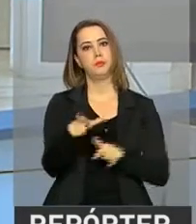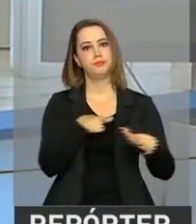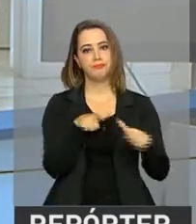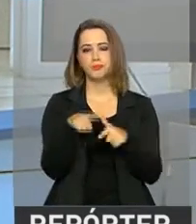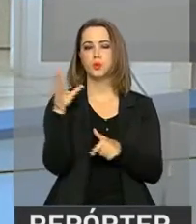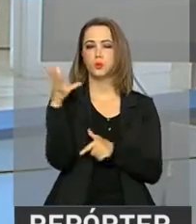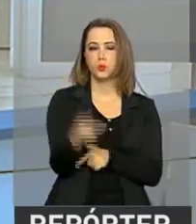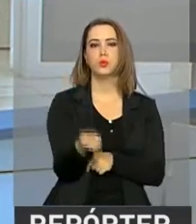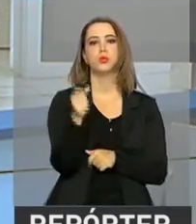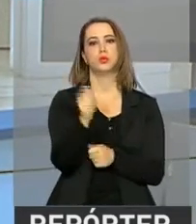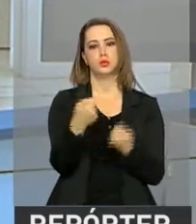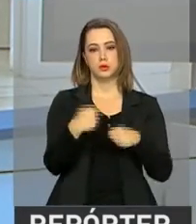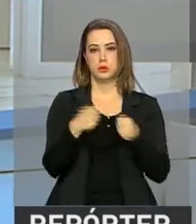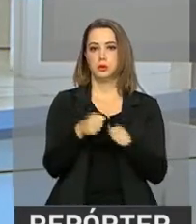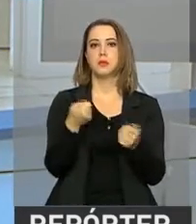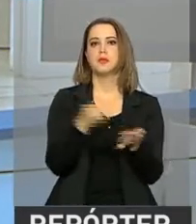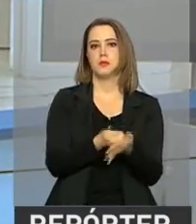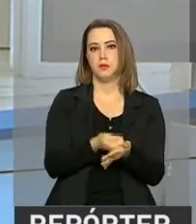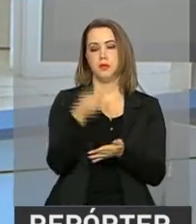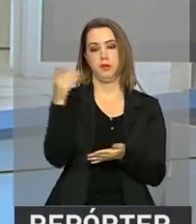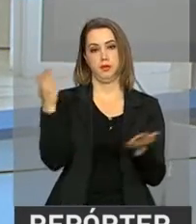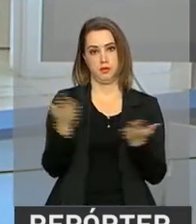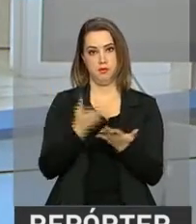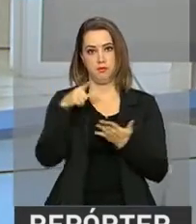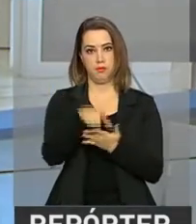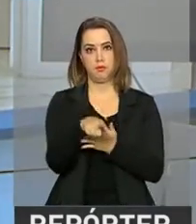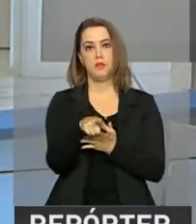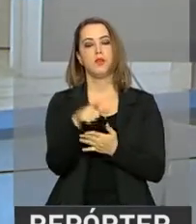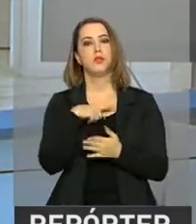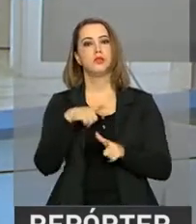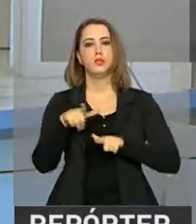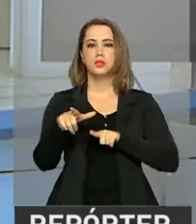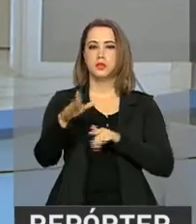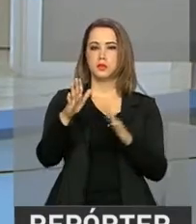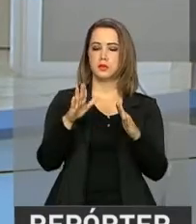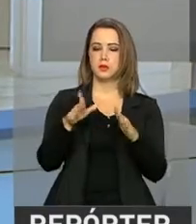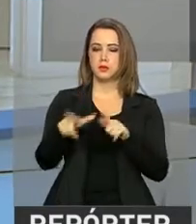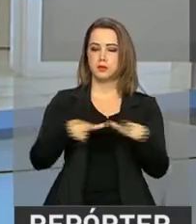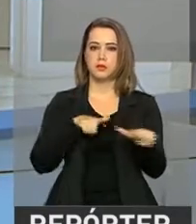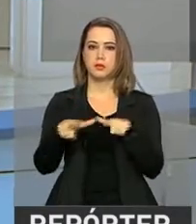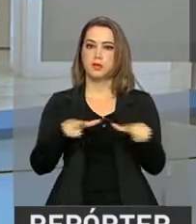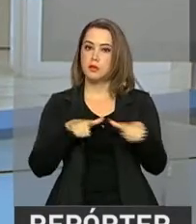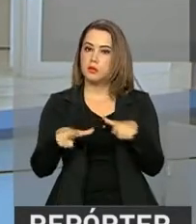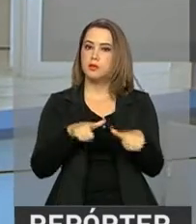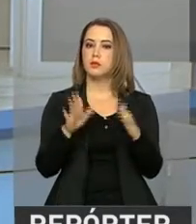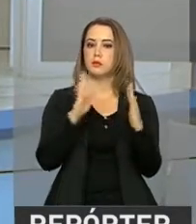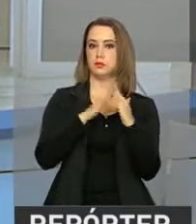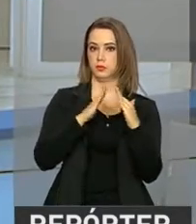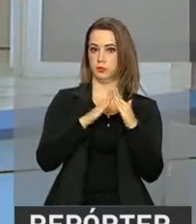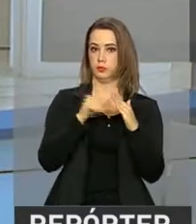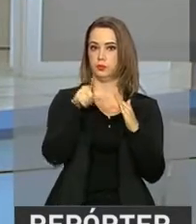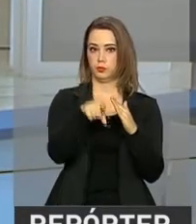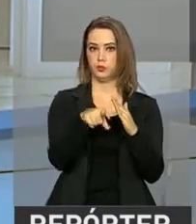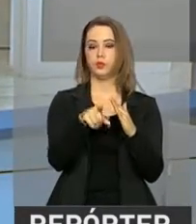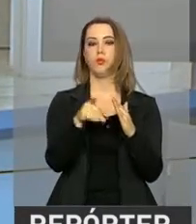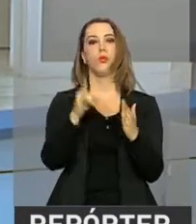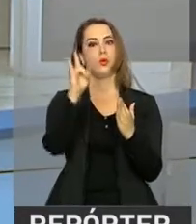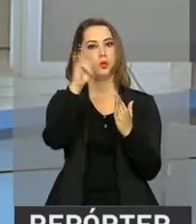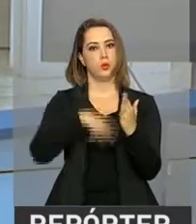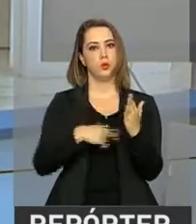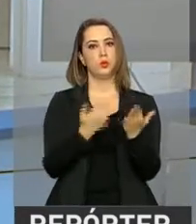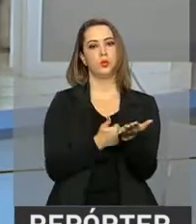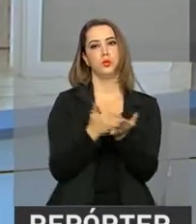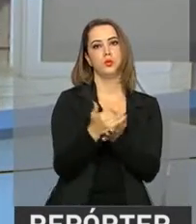recolhidas pelos empregadores referentes aos trabalhadores domésticos documentos gerados a partir dessa data